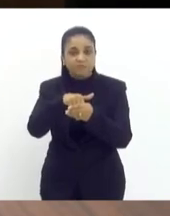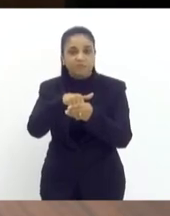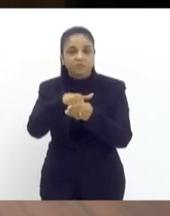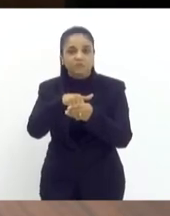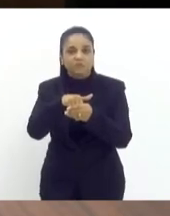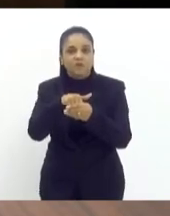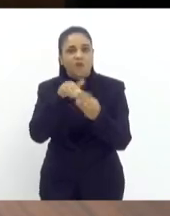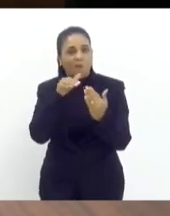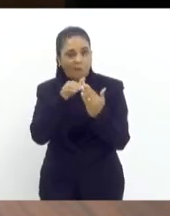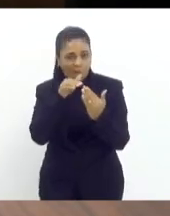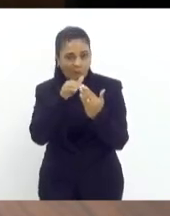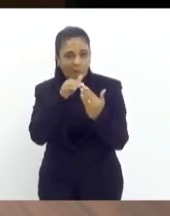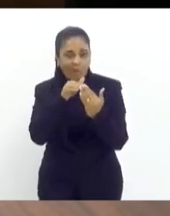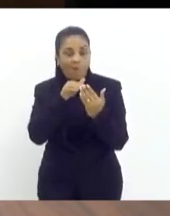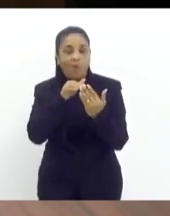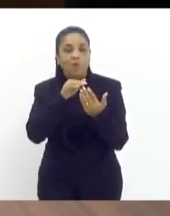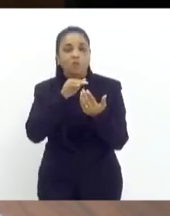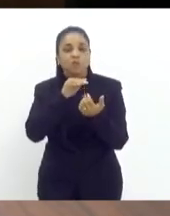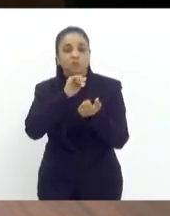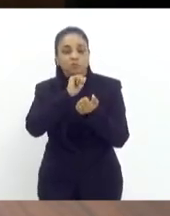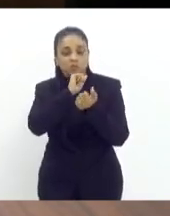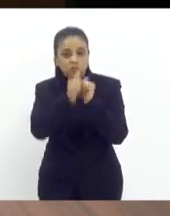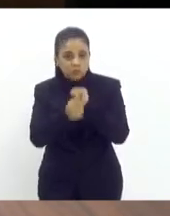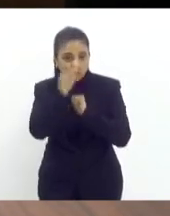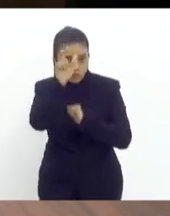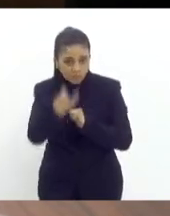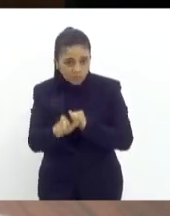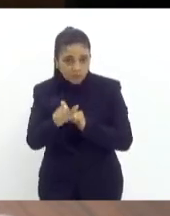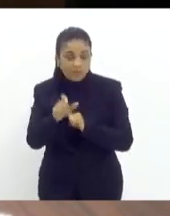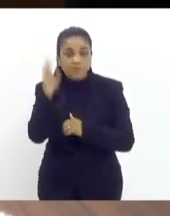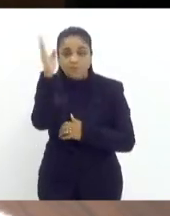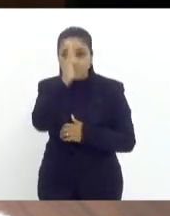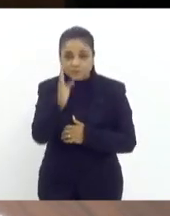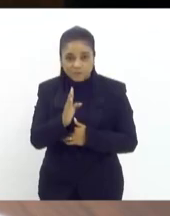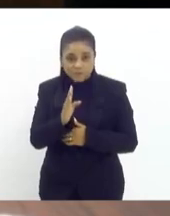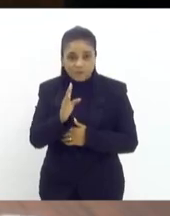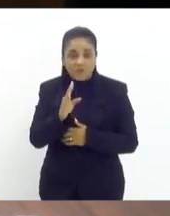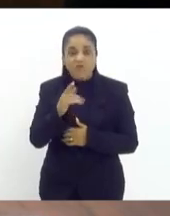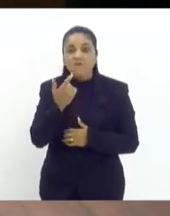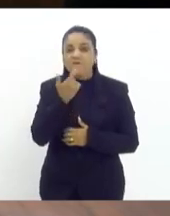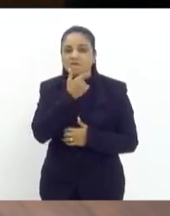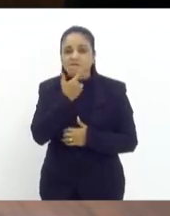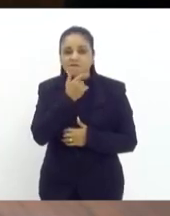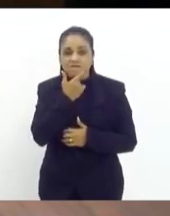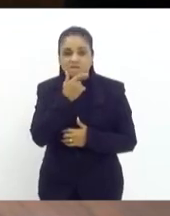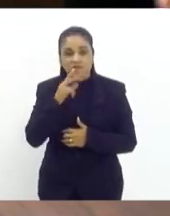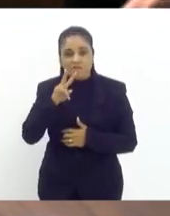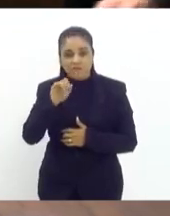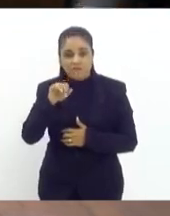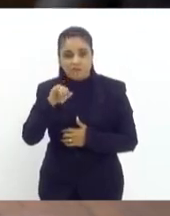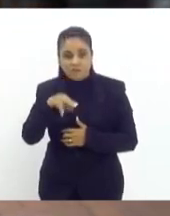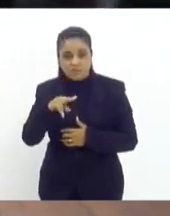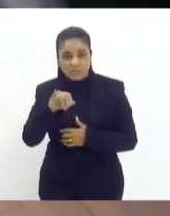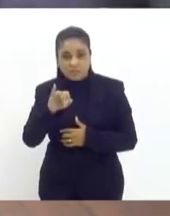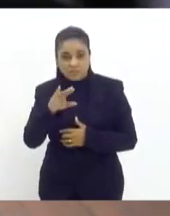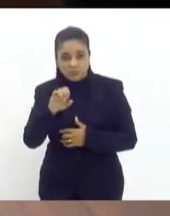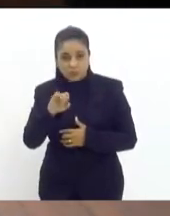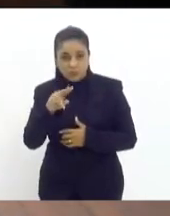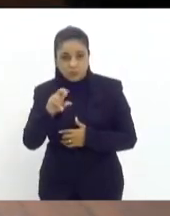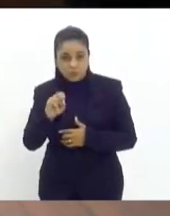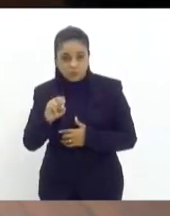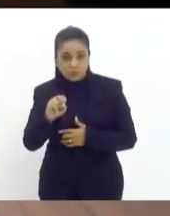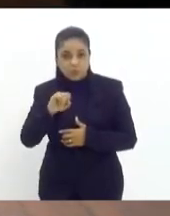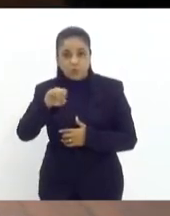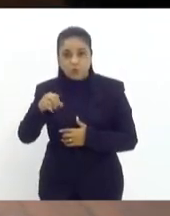o jogador de futebol brasileiro Vinícius Junior cria do Clube